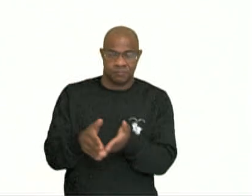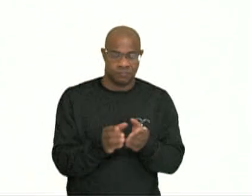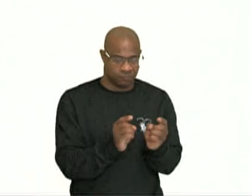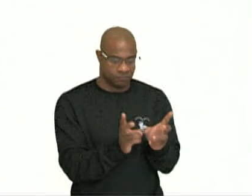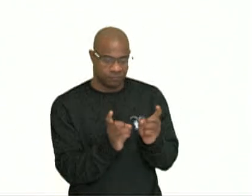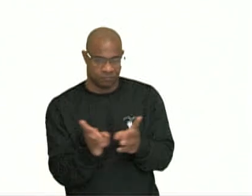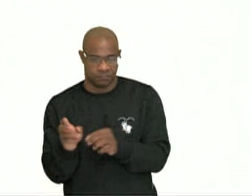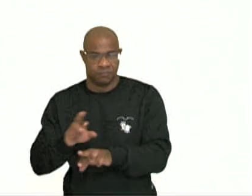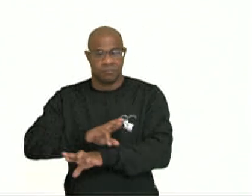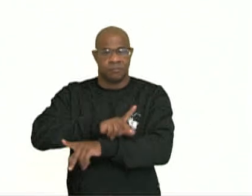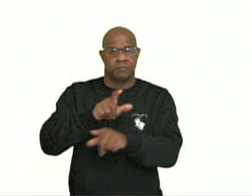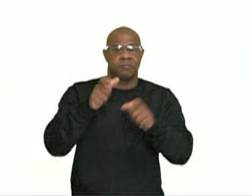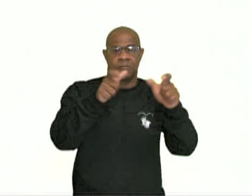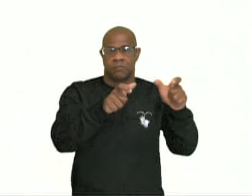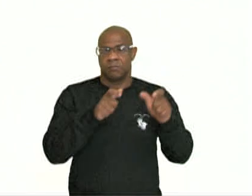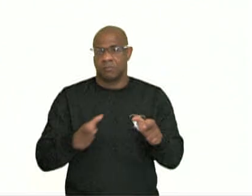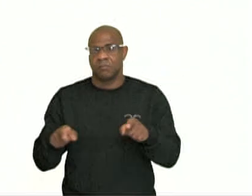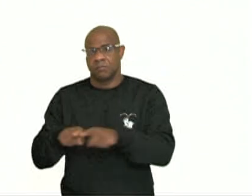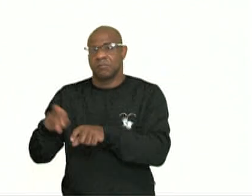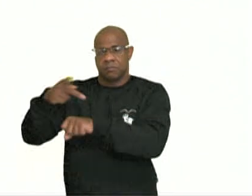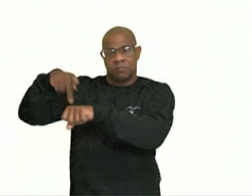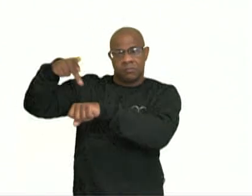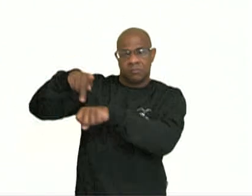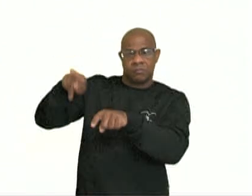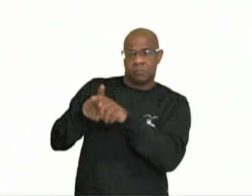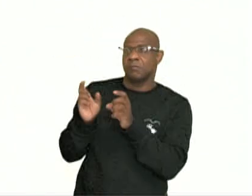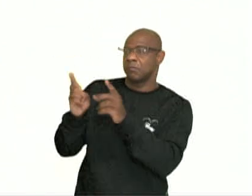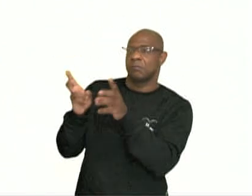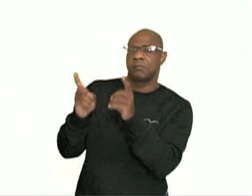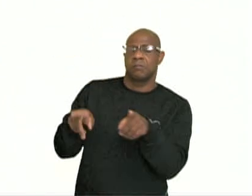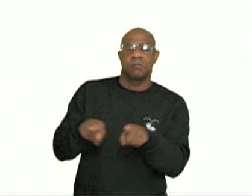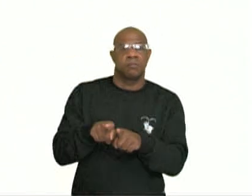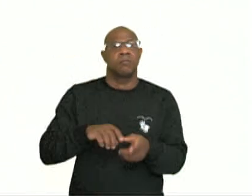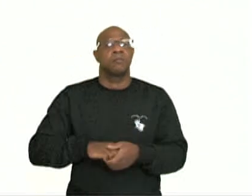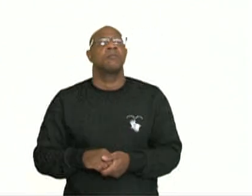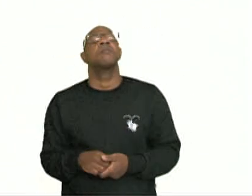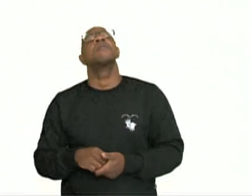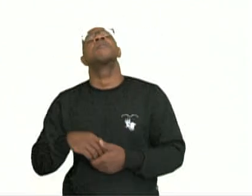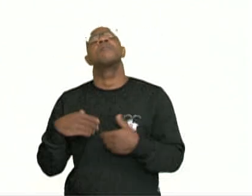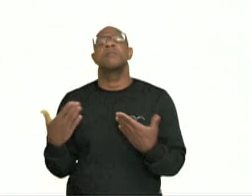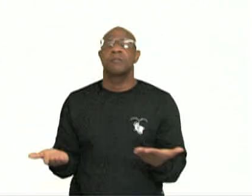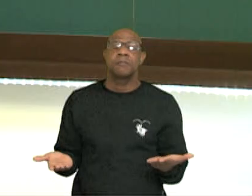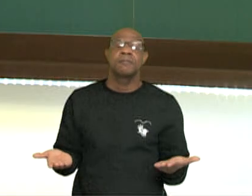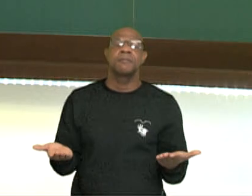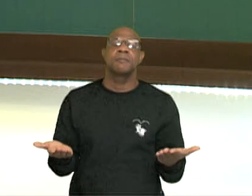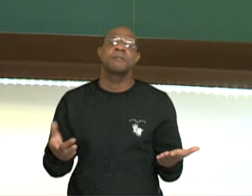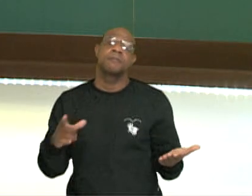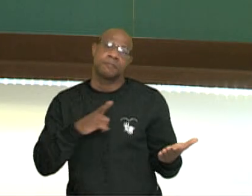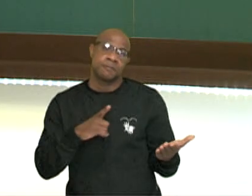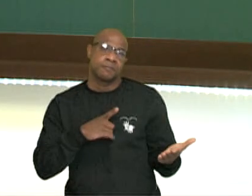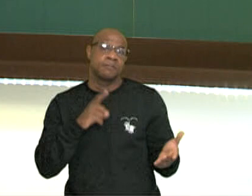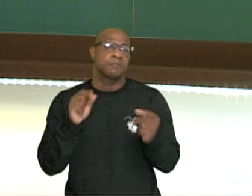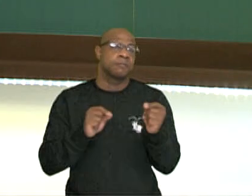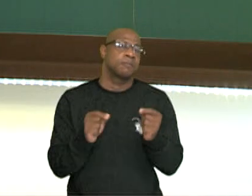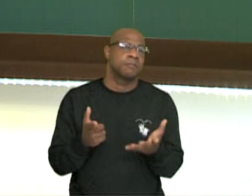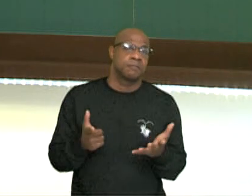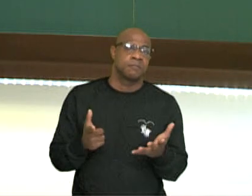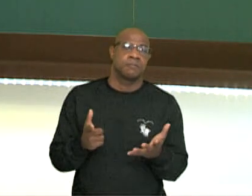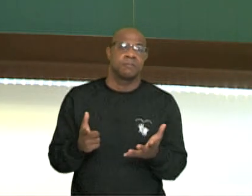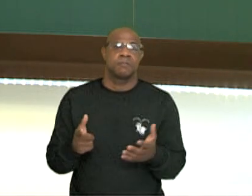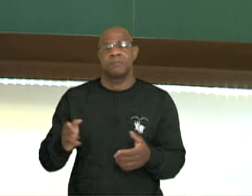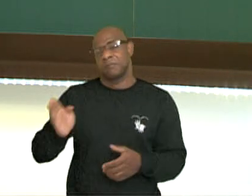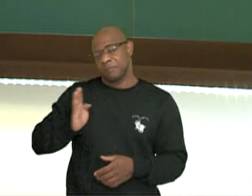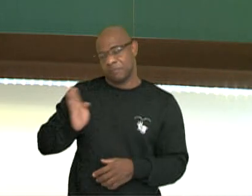entre as diferentes terras, reinos, países. E aí nós vamos ter também a multiplicação dos